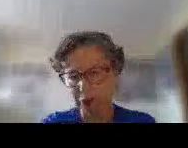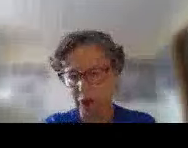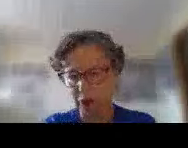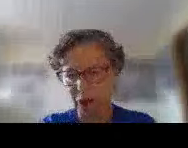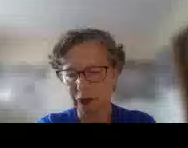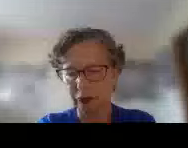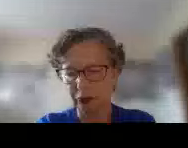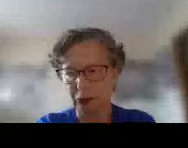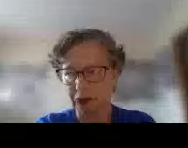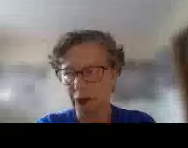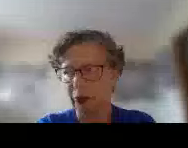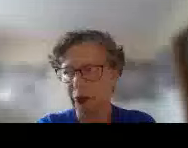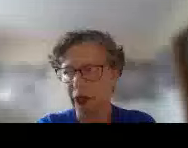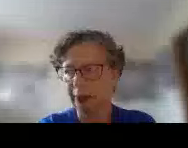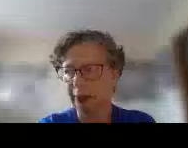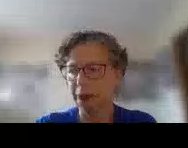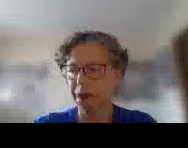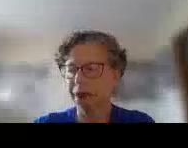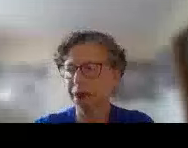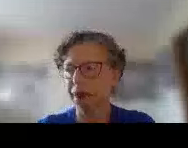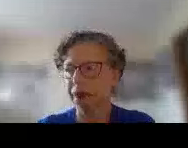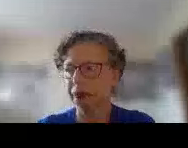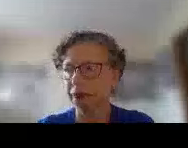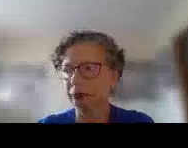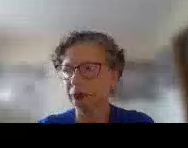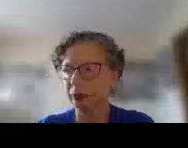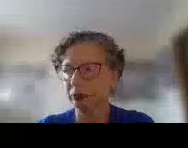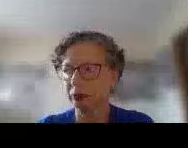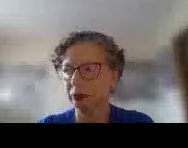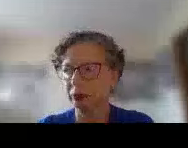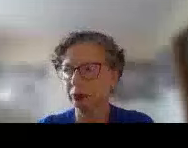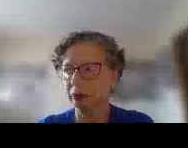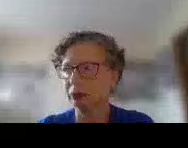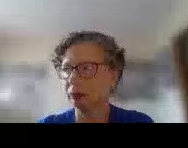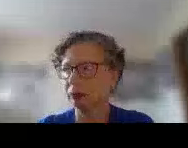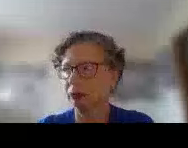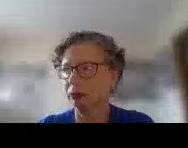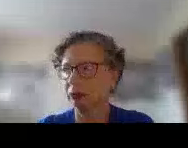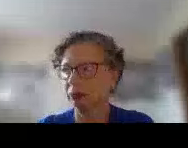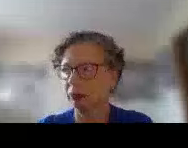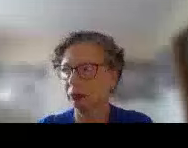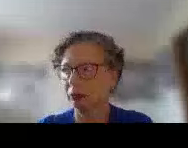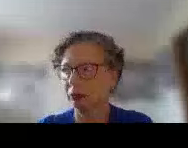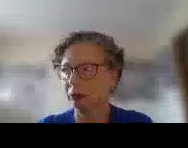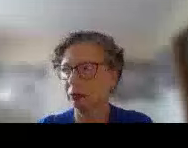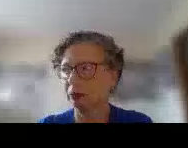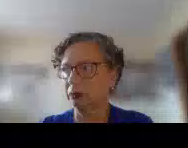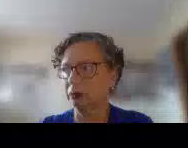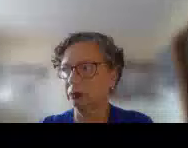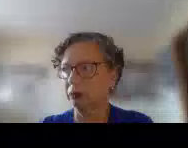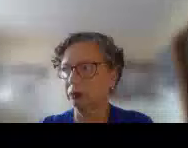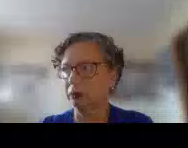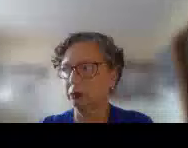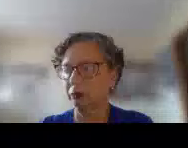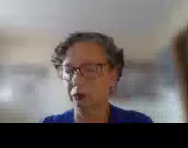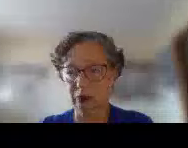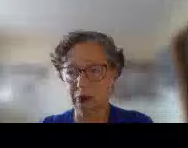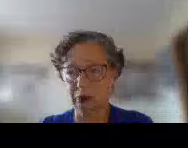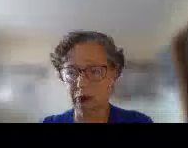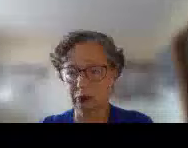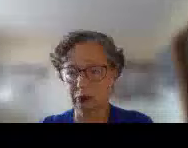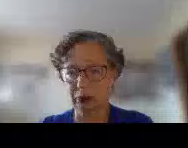articulação para elaborar os nossos instrumentos de planejamento de médio e longo prazo né o PPA e agora estratégia Brasil 2050 a gente tem uma